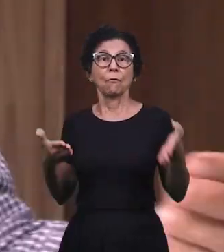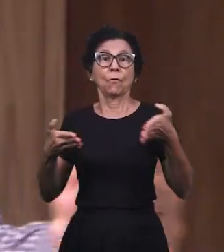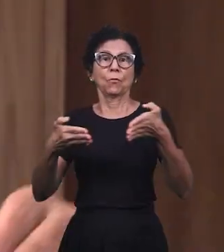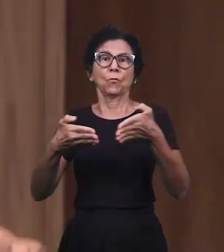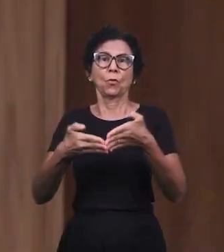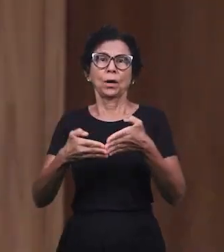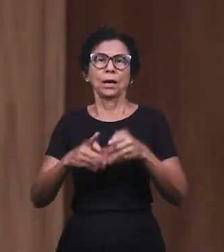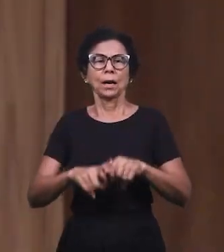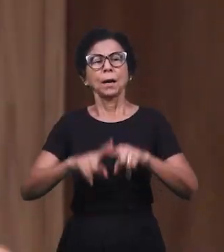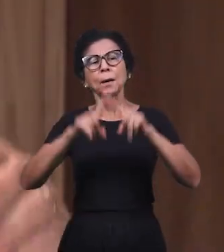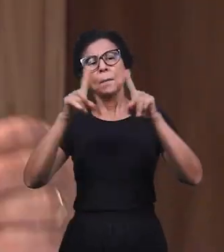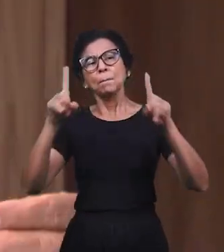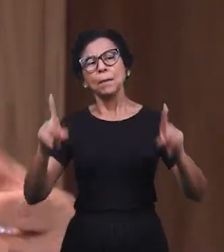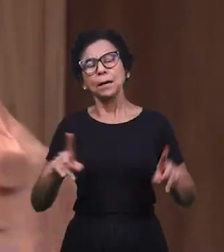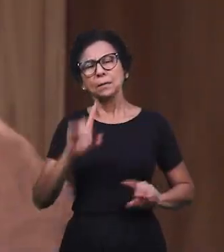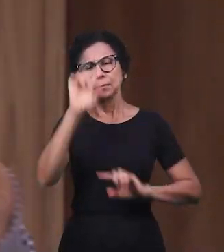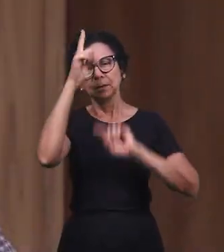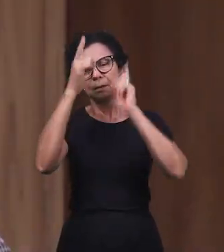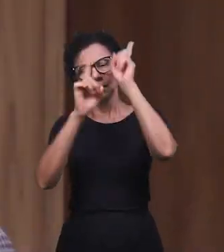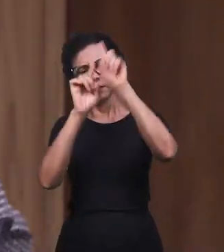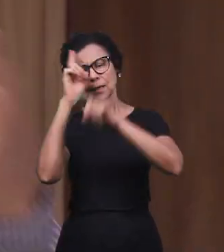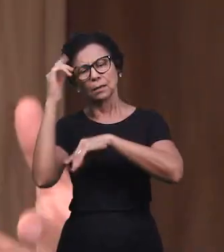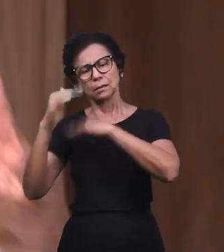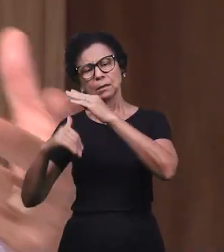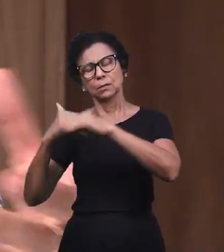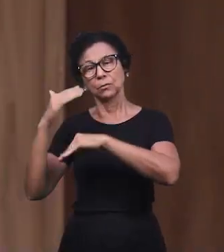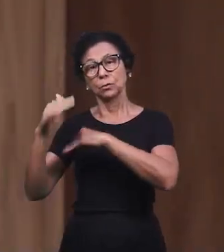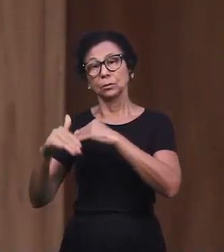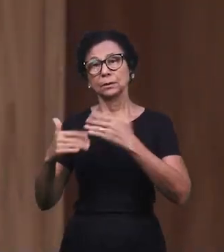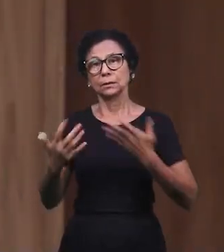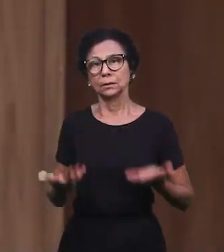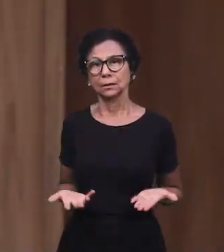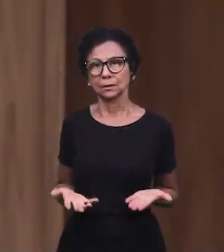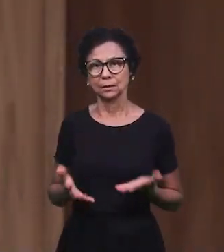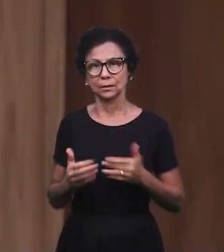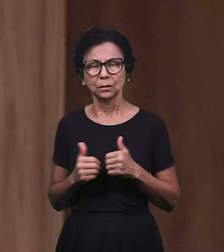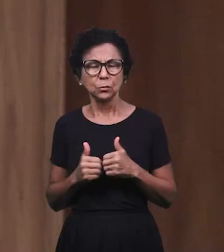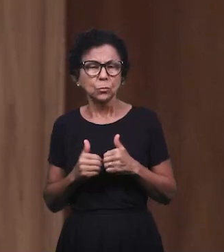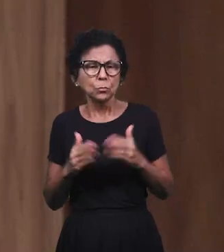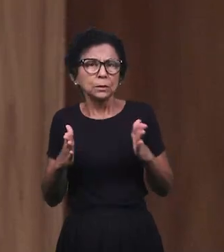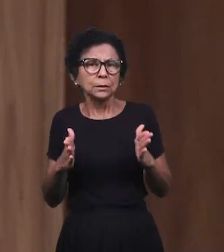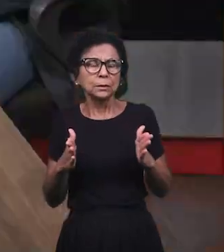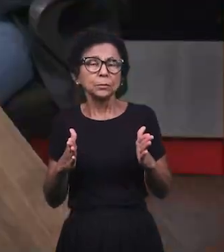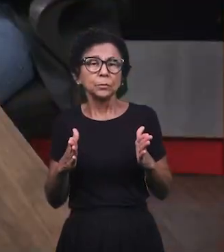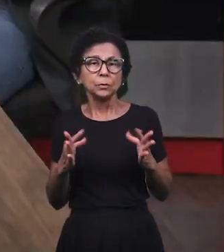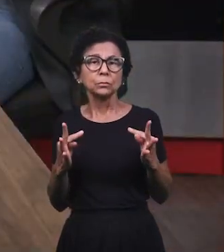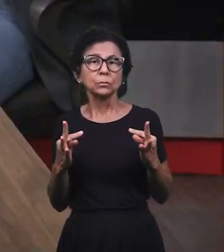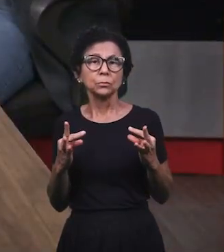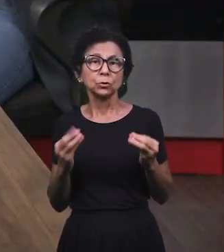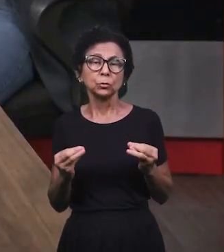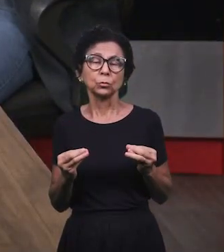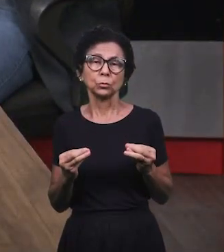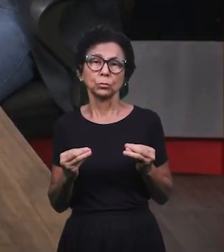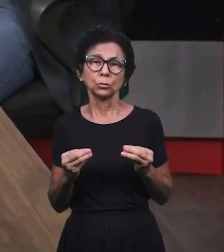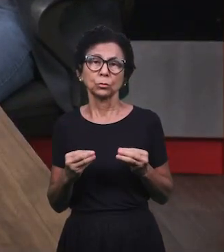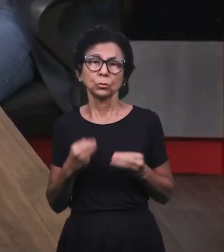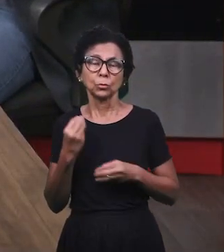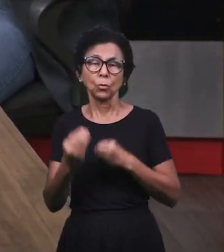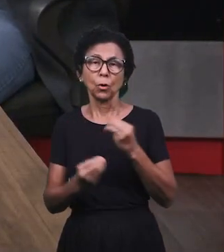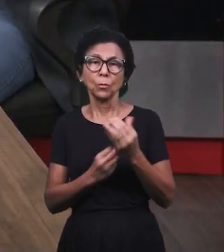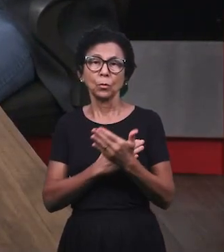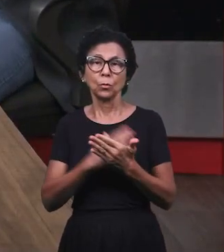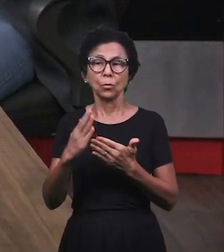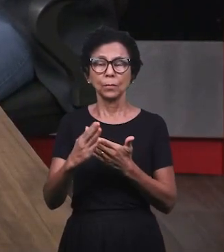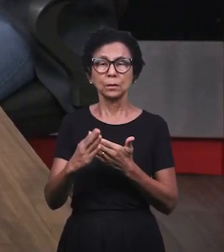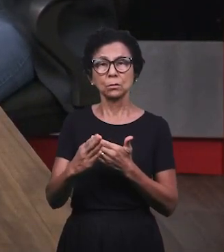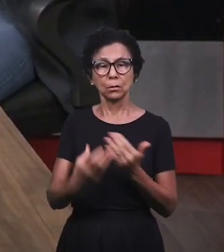ideia evolutiva como o princípio formador da vida. É interessante isso, porque a gente